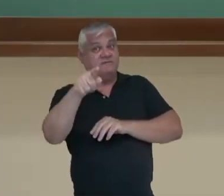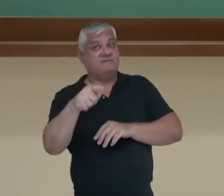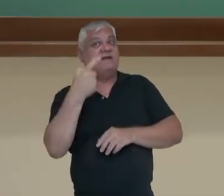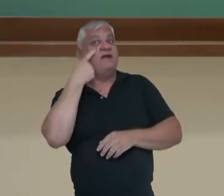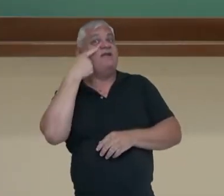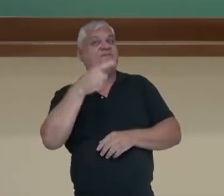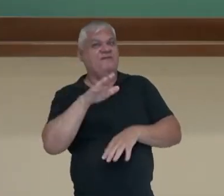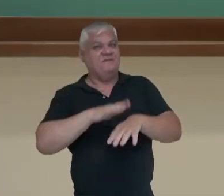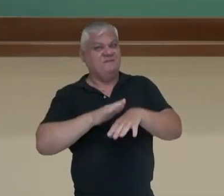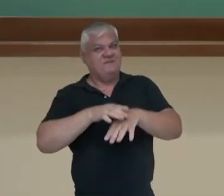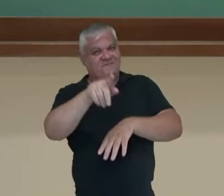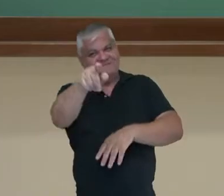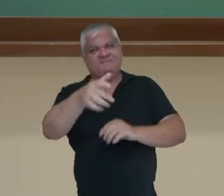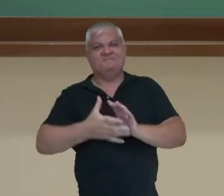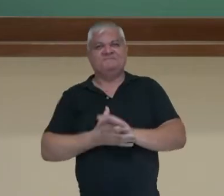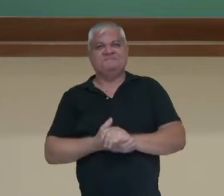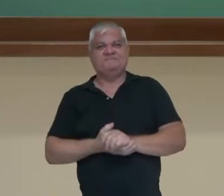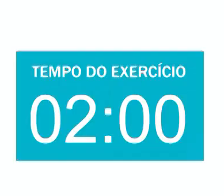ver agora com você.